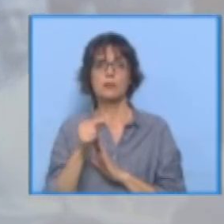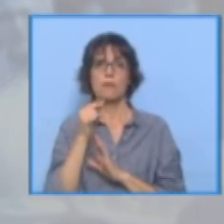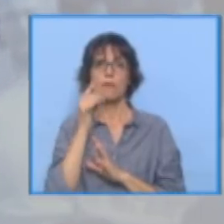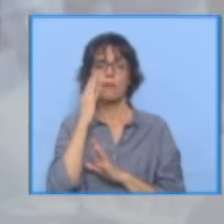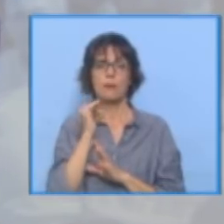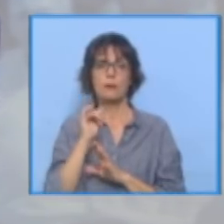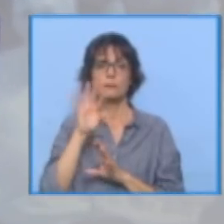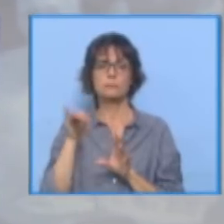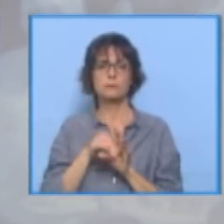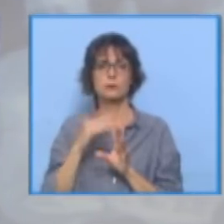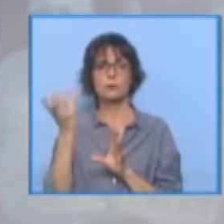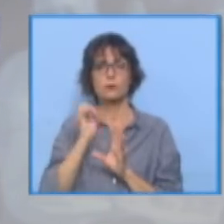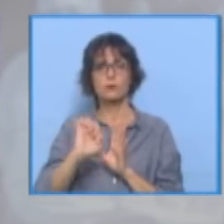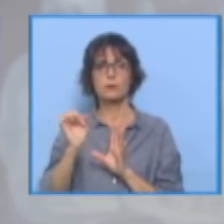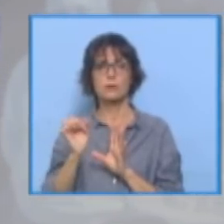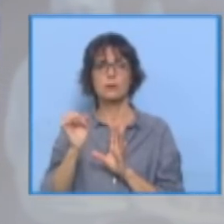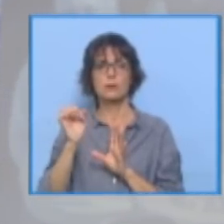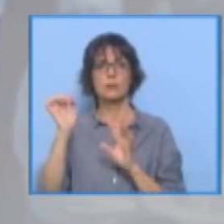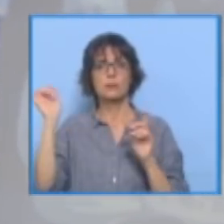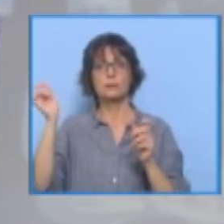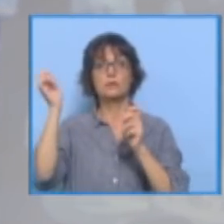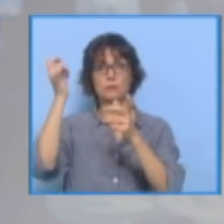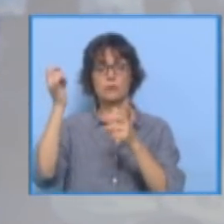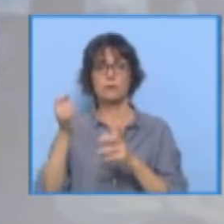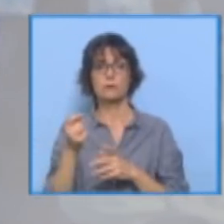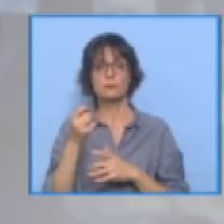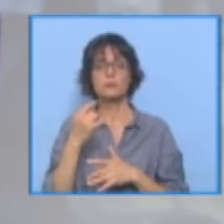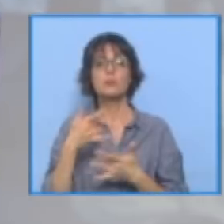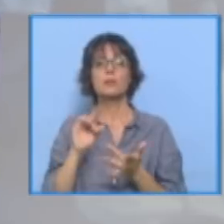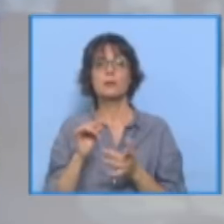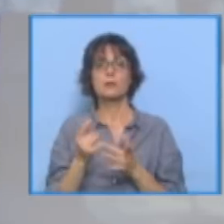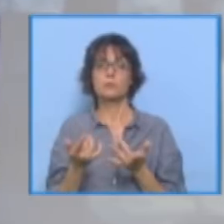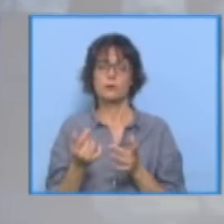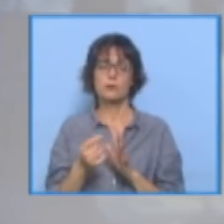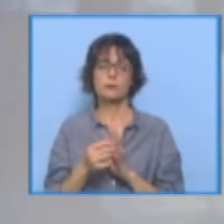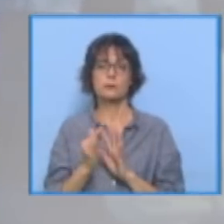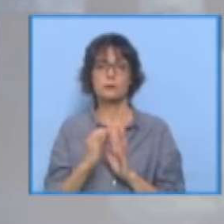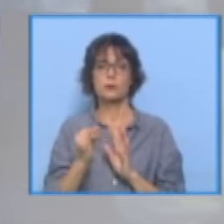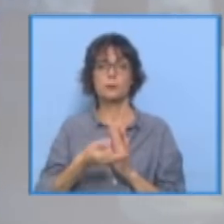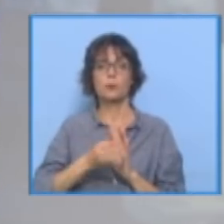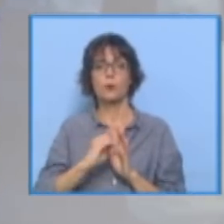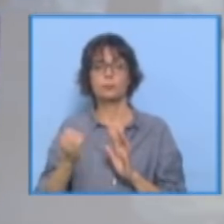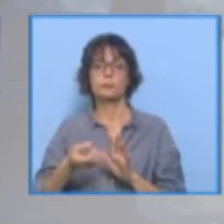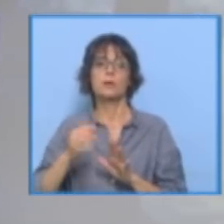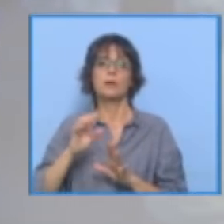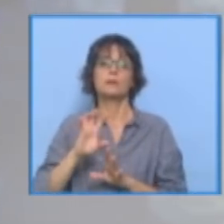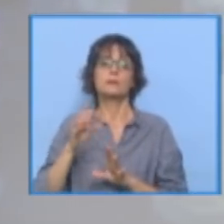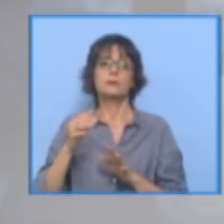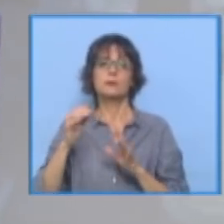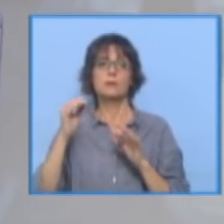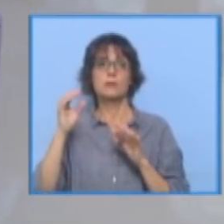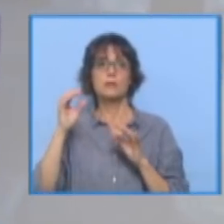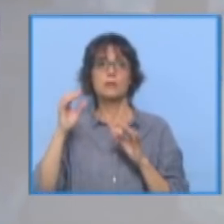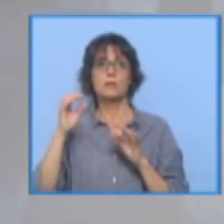cultura nos espetáculos que fazem. E, portanto, desde o K-pop da Coreia do Sul ao pop latino, portanto